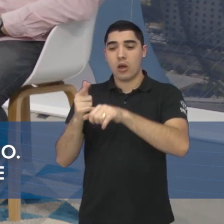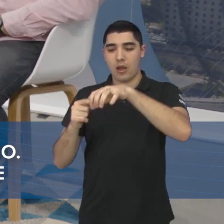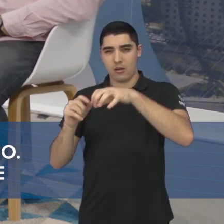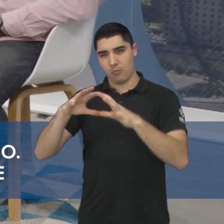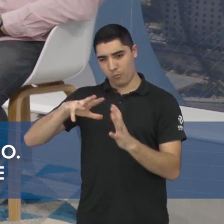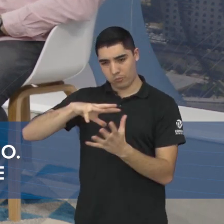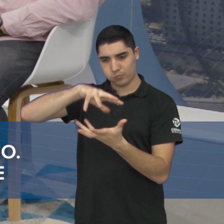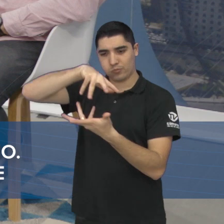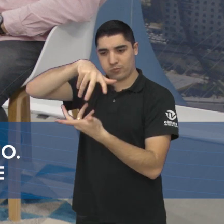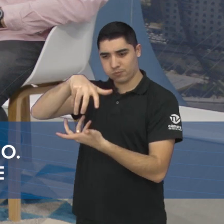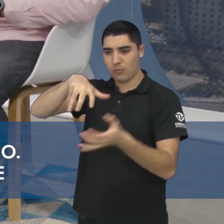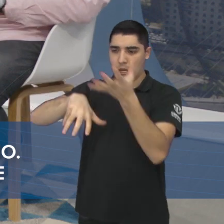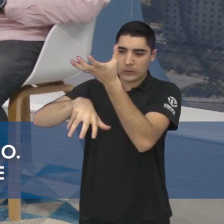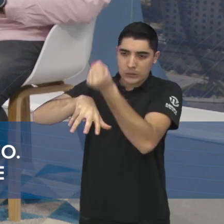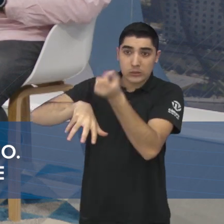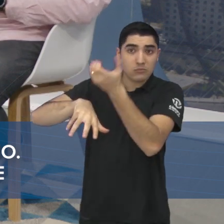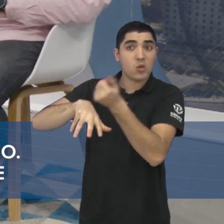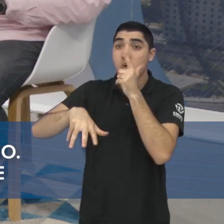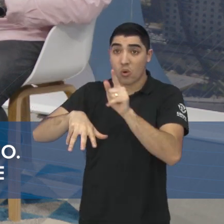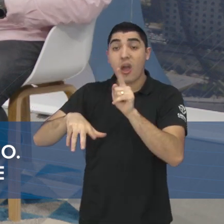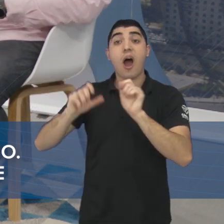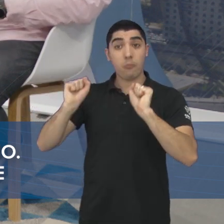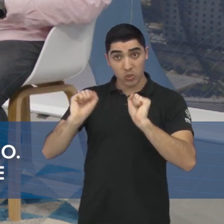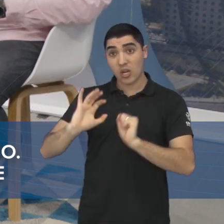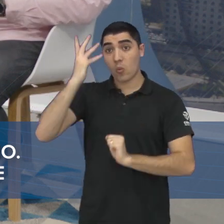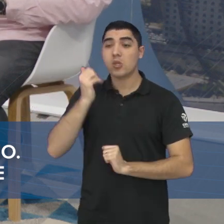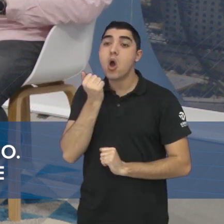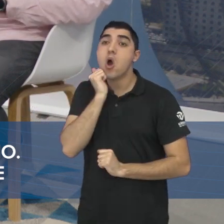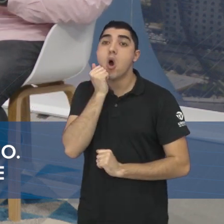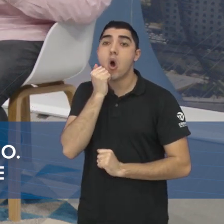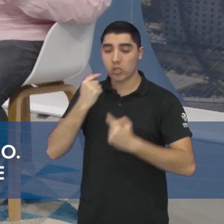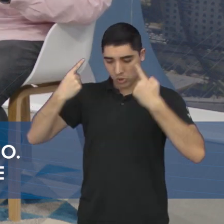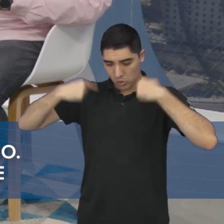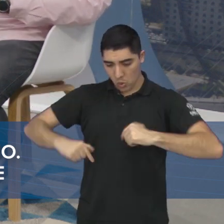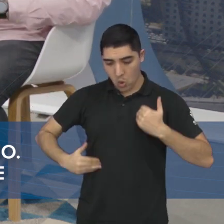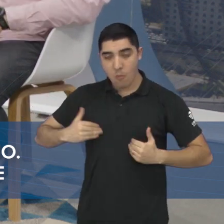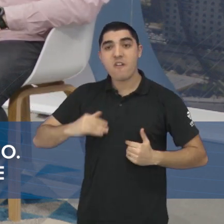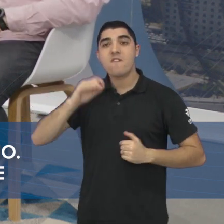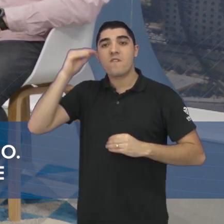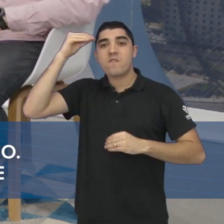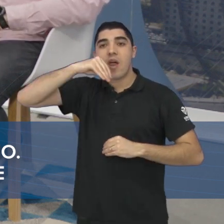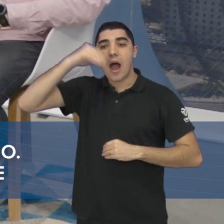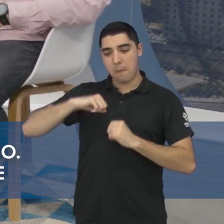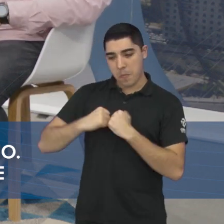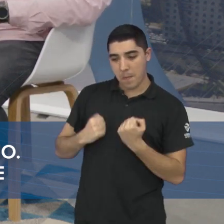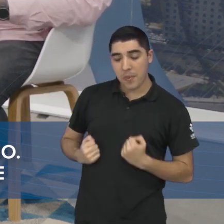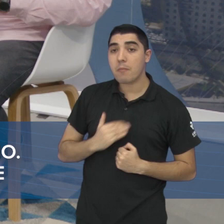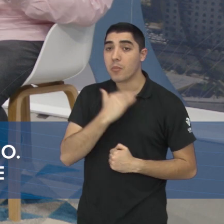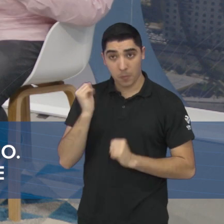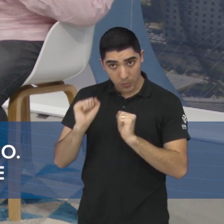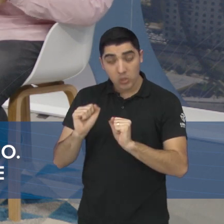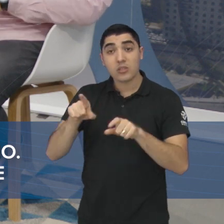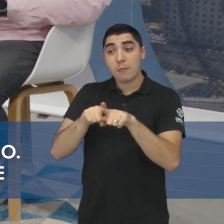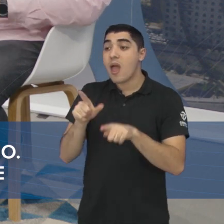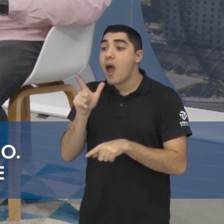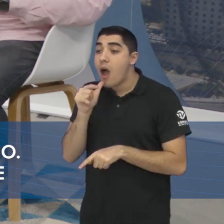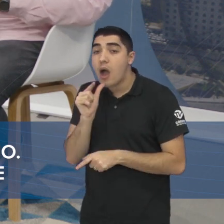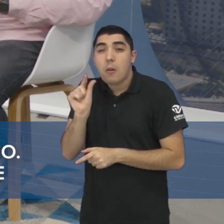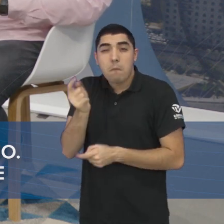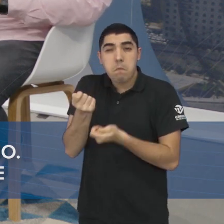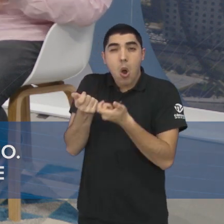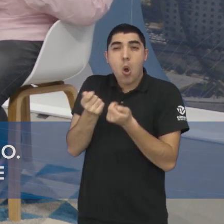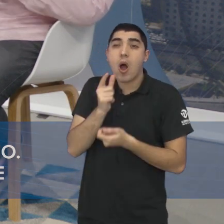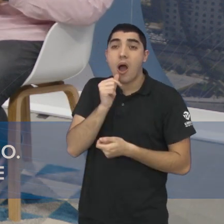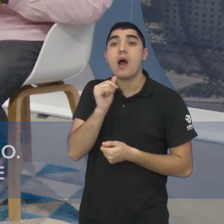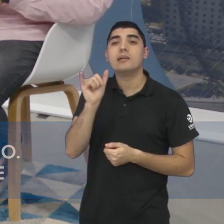gravidade por muitos meses faz com que os ossos fiquem muito fracos, eles podem se quebrar com qualquer impacto. A nossa reação com perda de